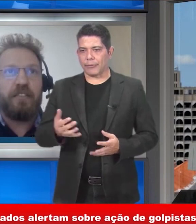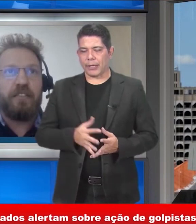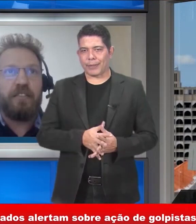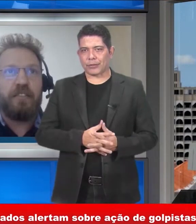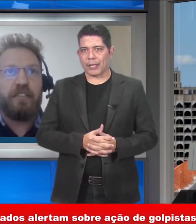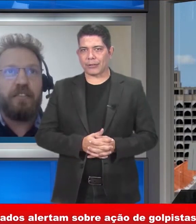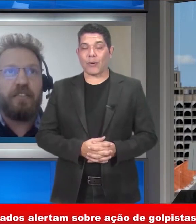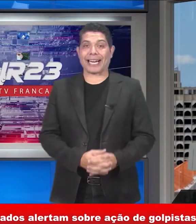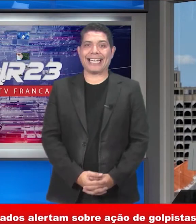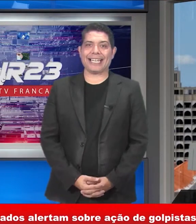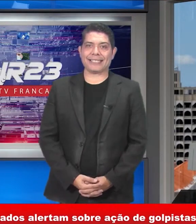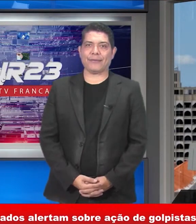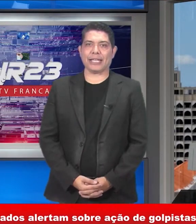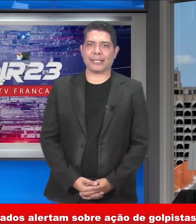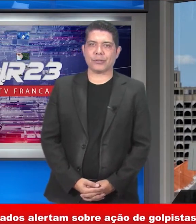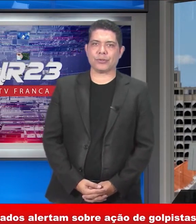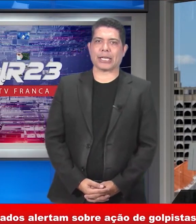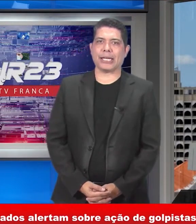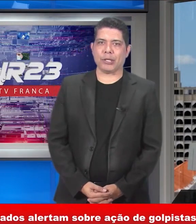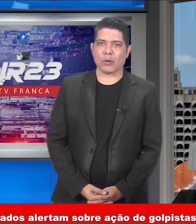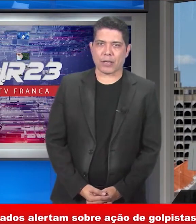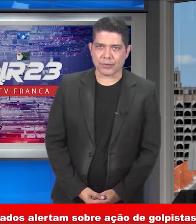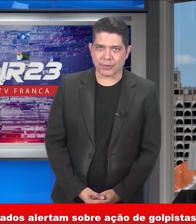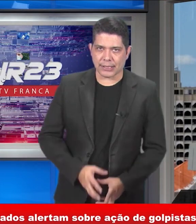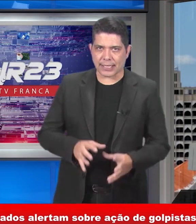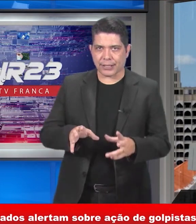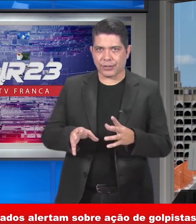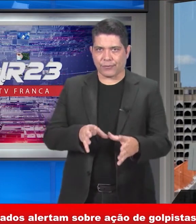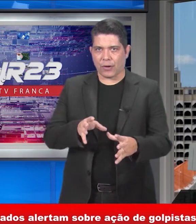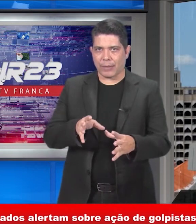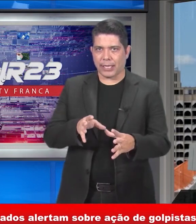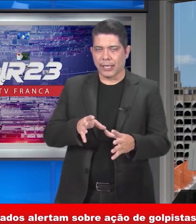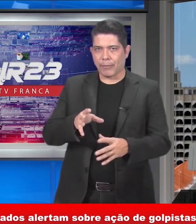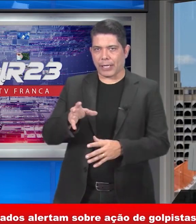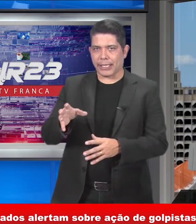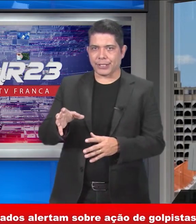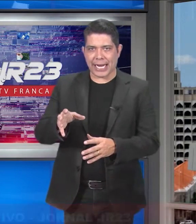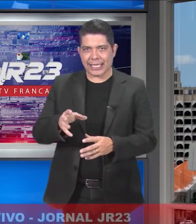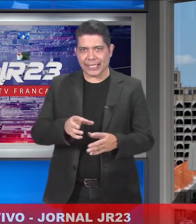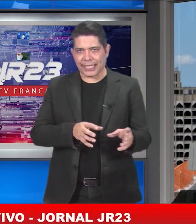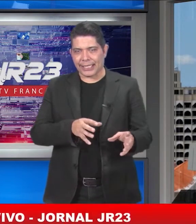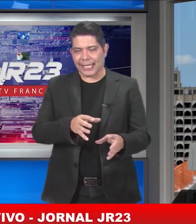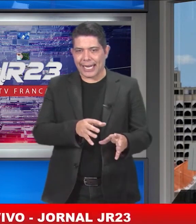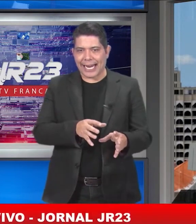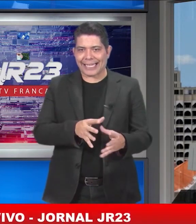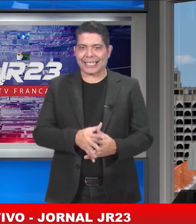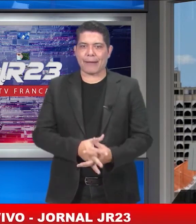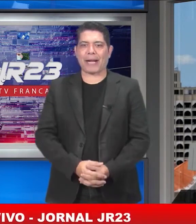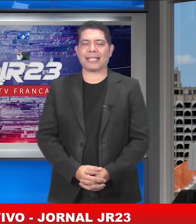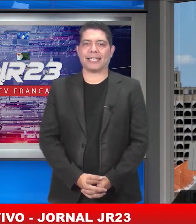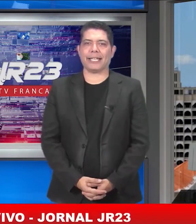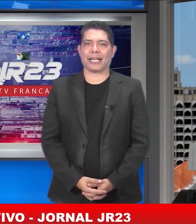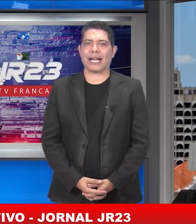aqui também impressionado com a criatividade dos criminosos. Eles agem de forma planejada, arquitetada,